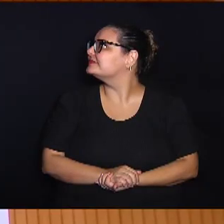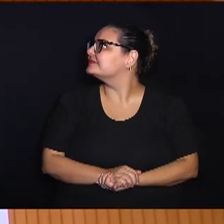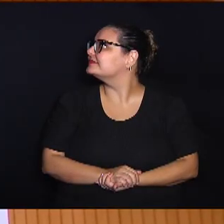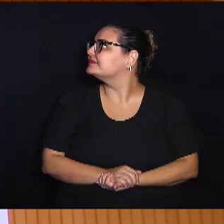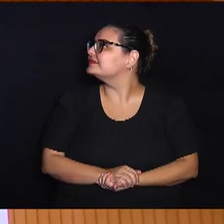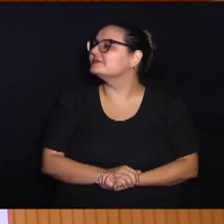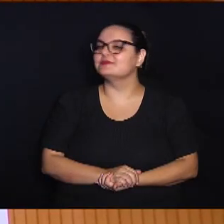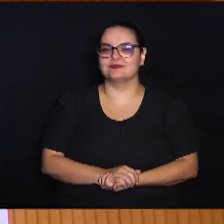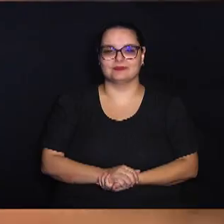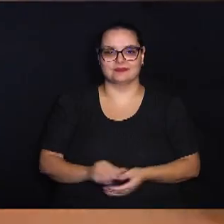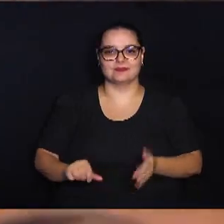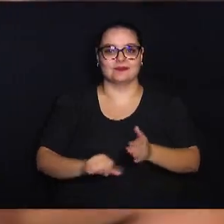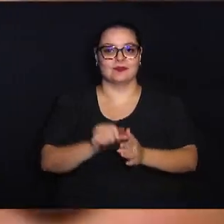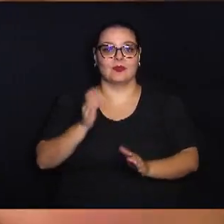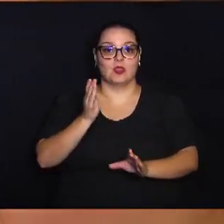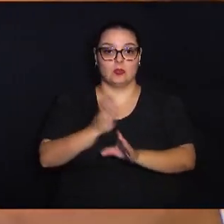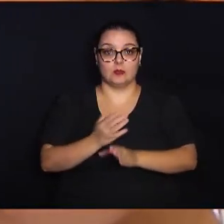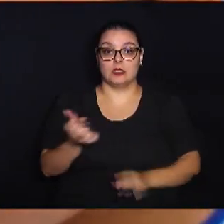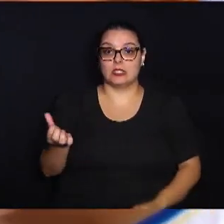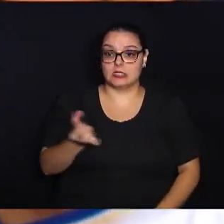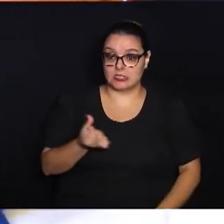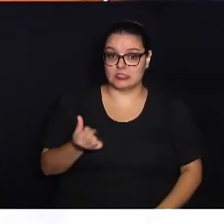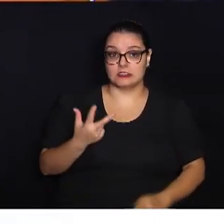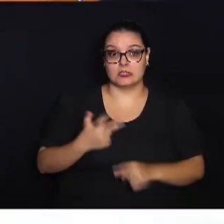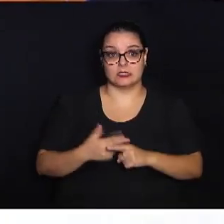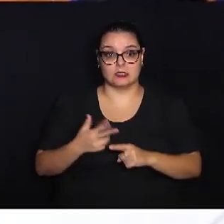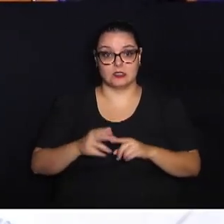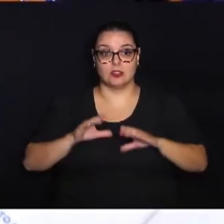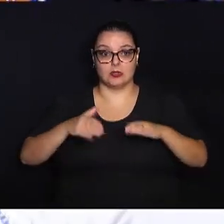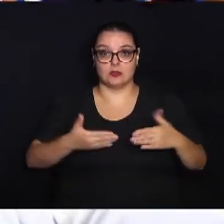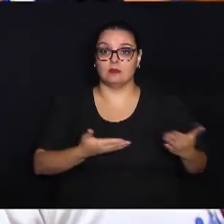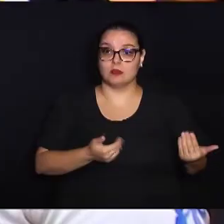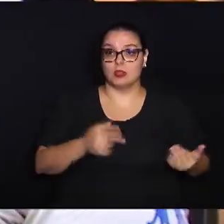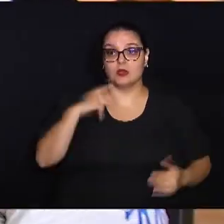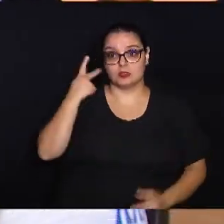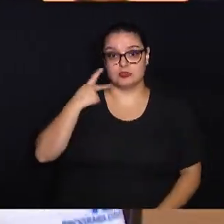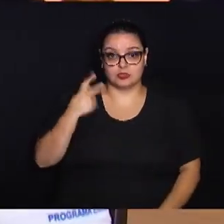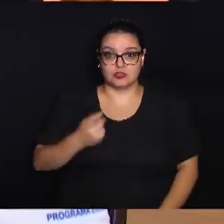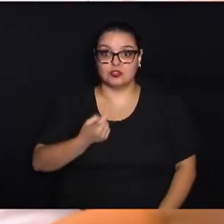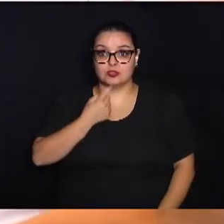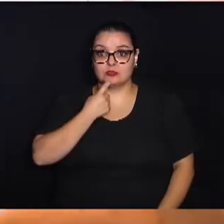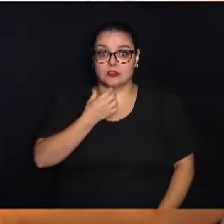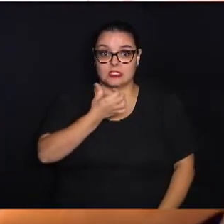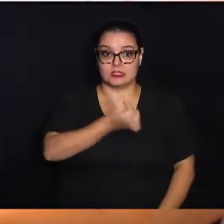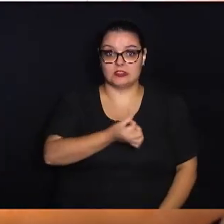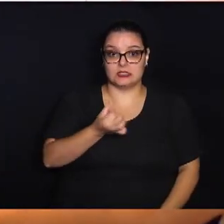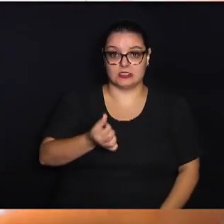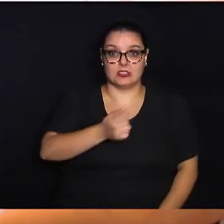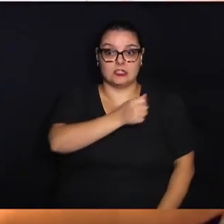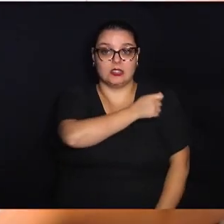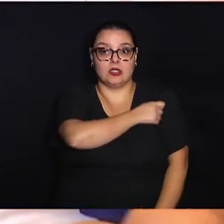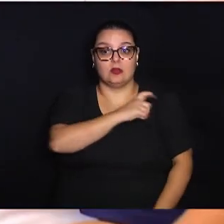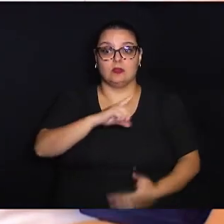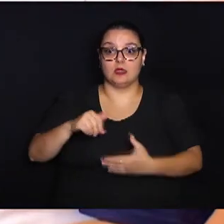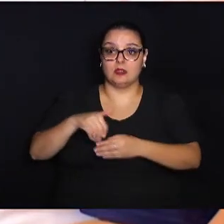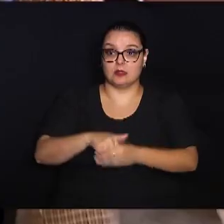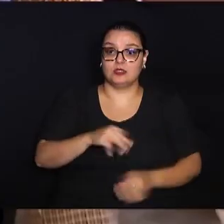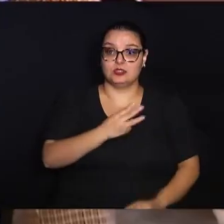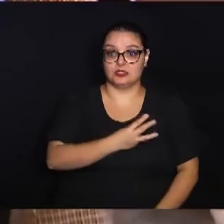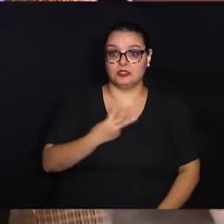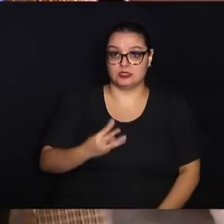O primeiro encontro da 6ª edição do Parlamento Jovem de Campinas reuniu 66 alunos eleitos de